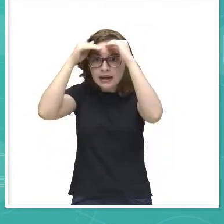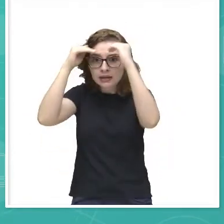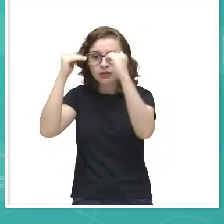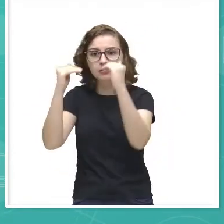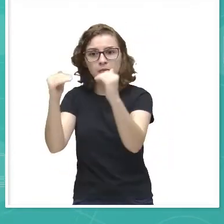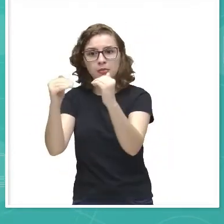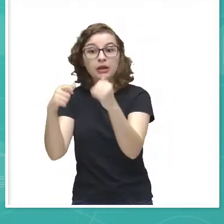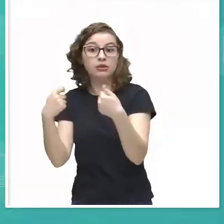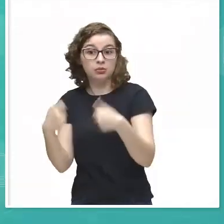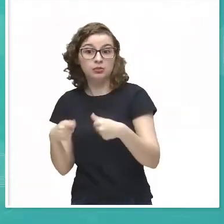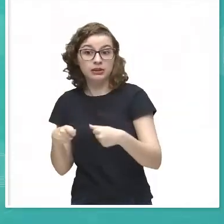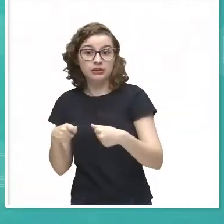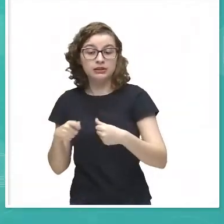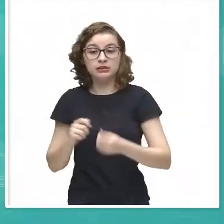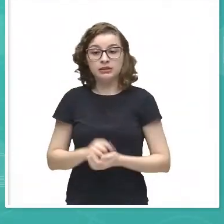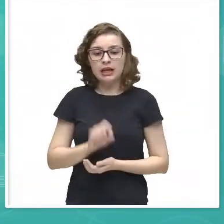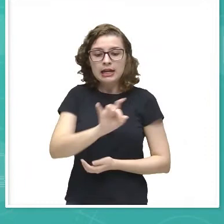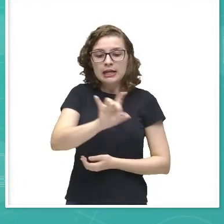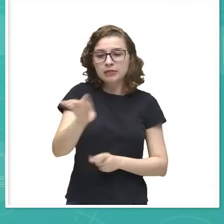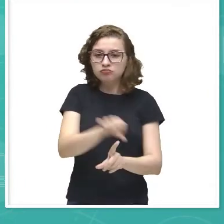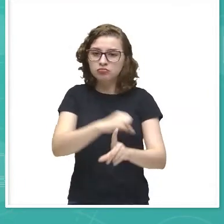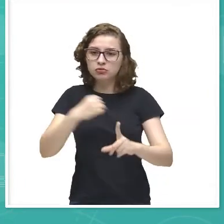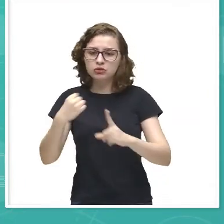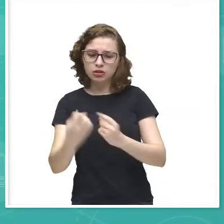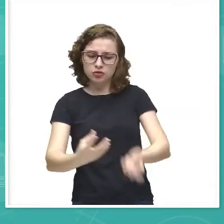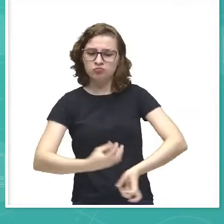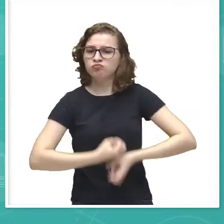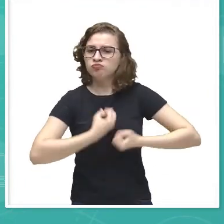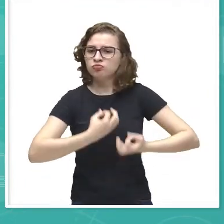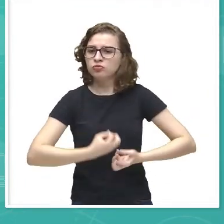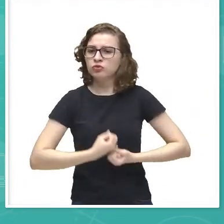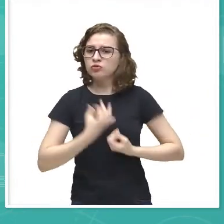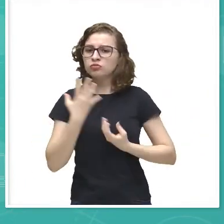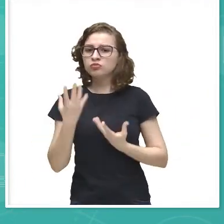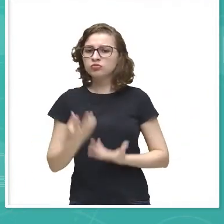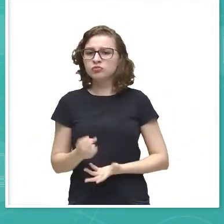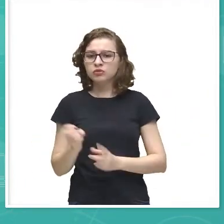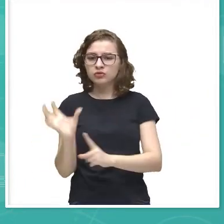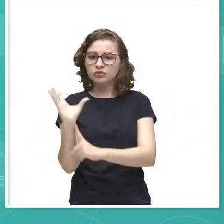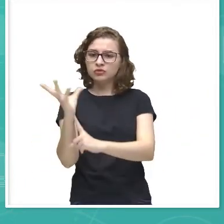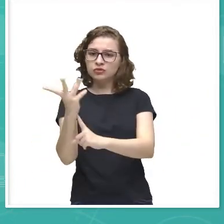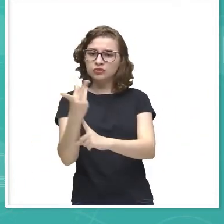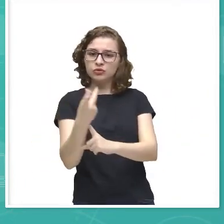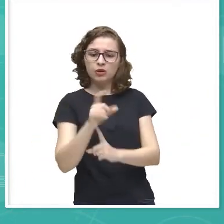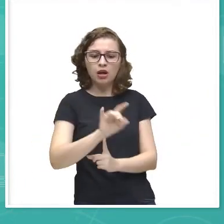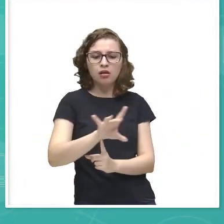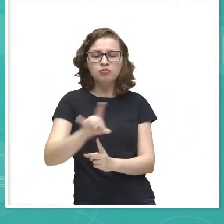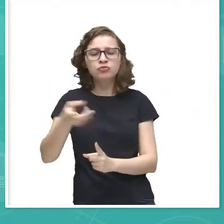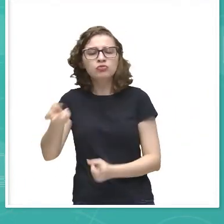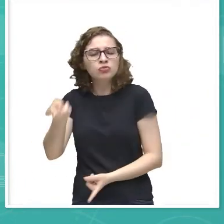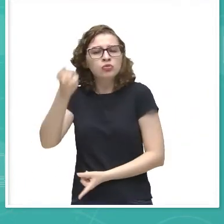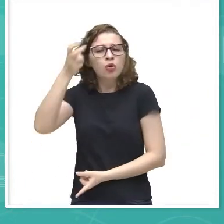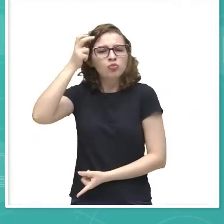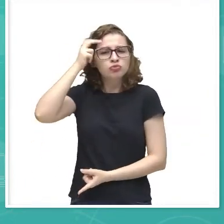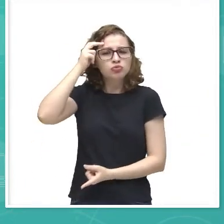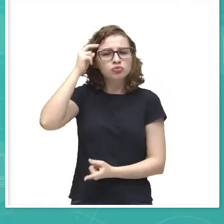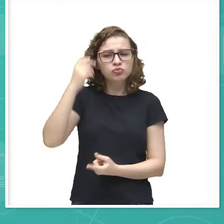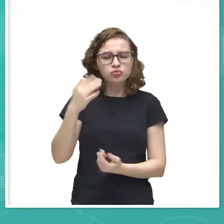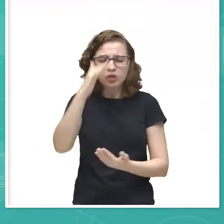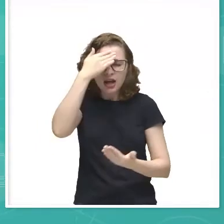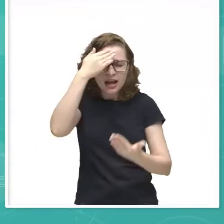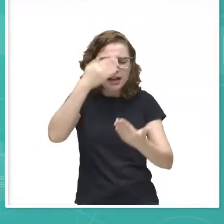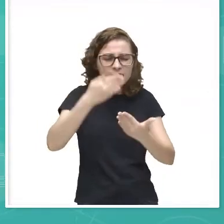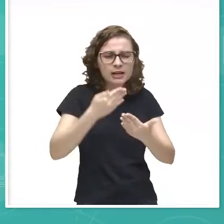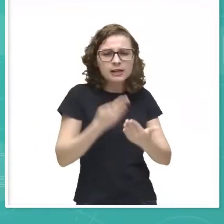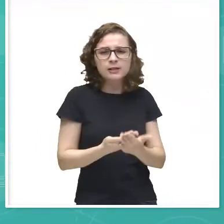cada sociedade ela vai ter a sua produção artística porque ela tem uma cultura, ela tem crenças diferentes,